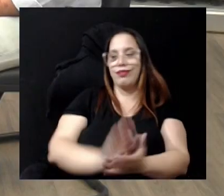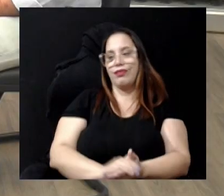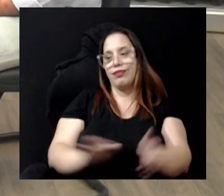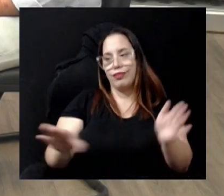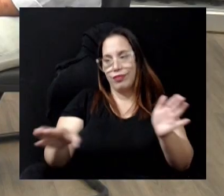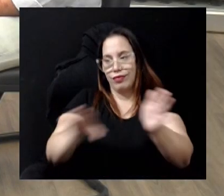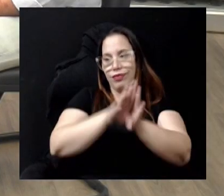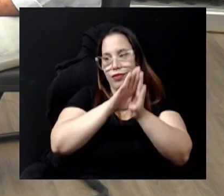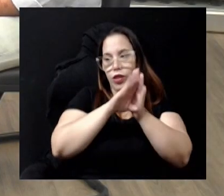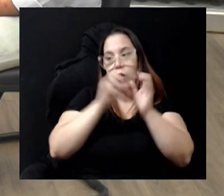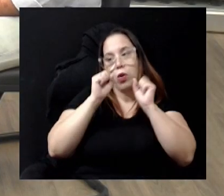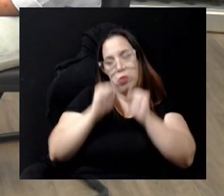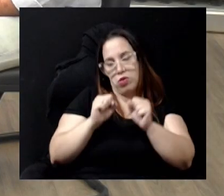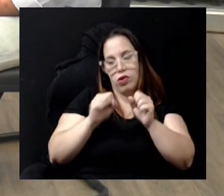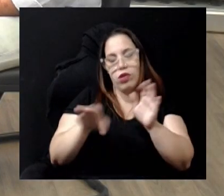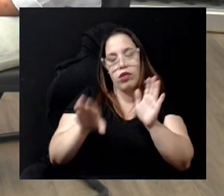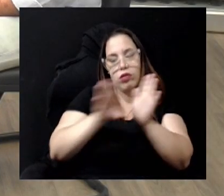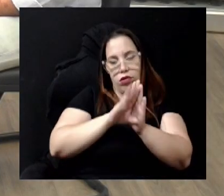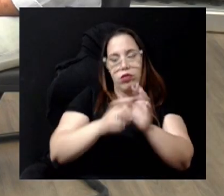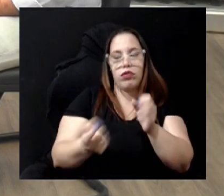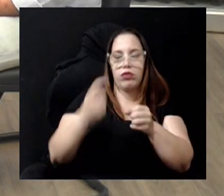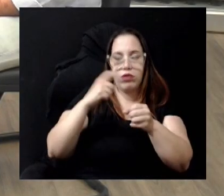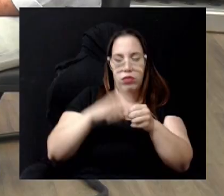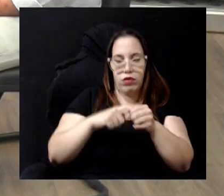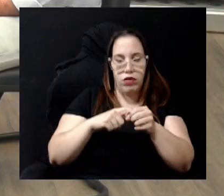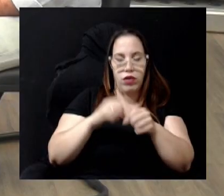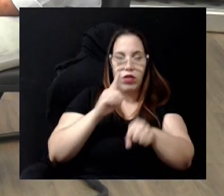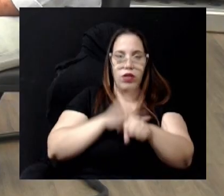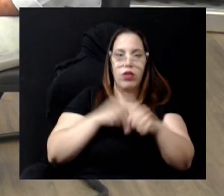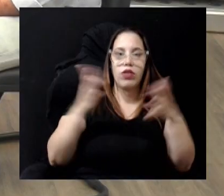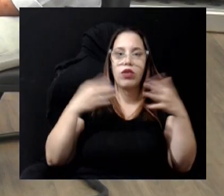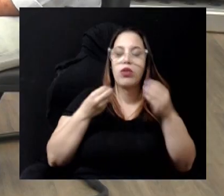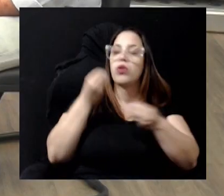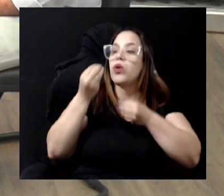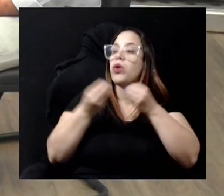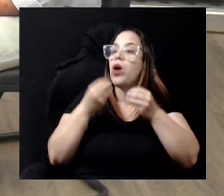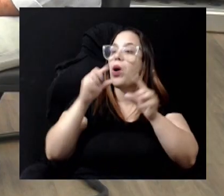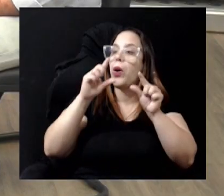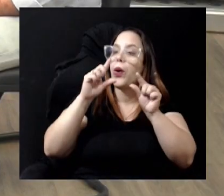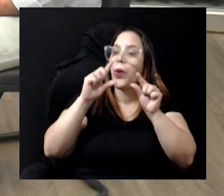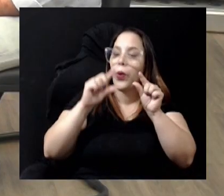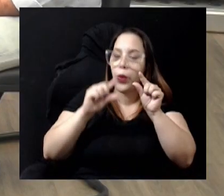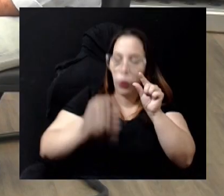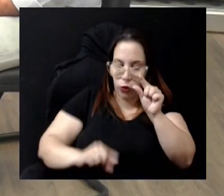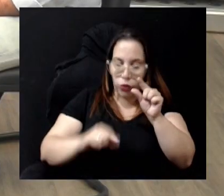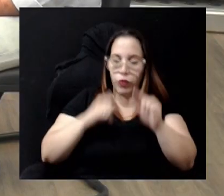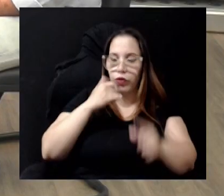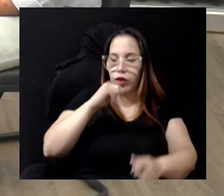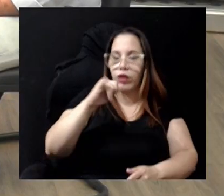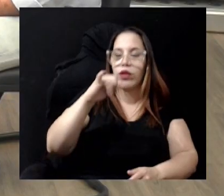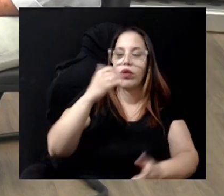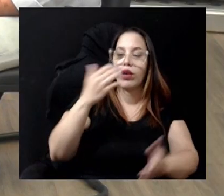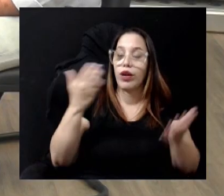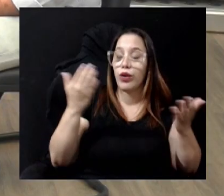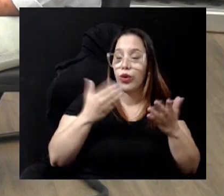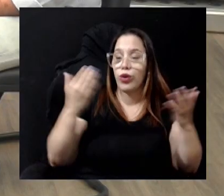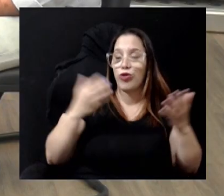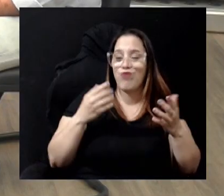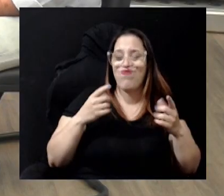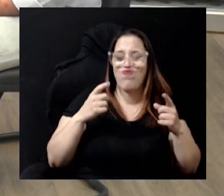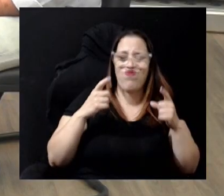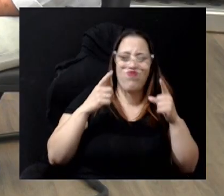possível chegada do horário de verão. Agora, como que a gente pode economizar, né, nesse momento tão crítico aí para a